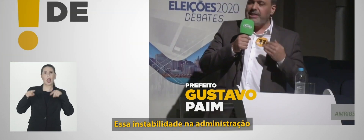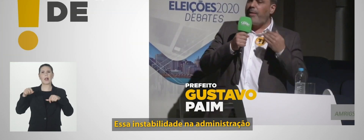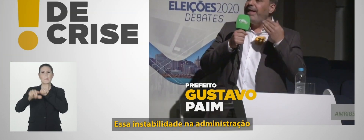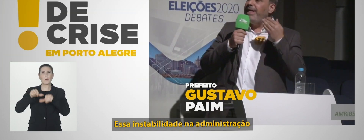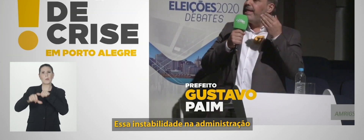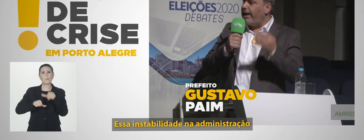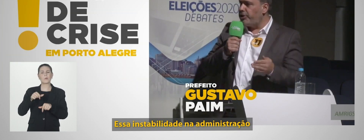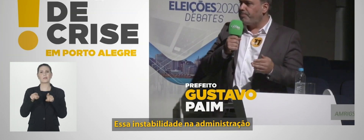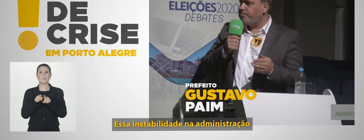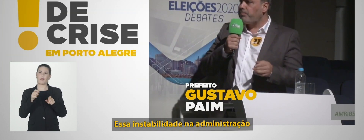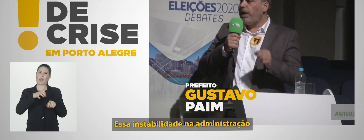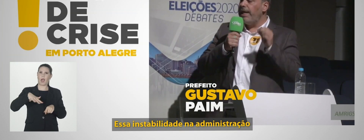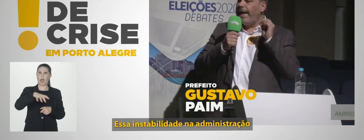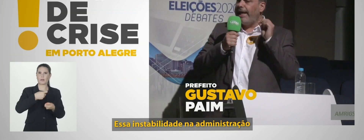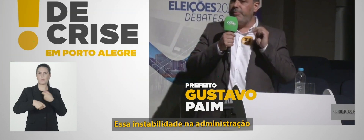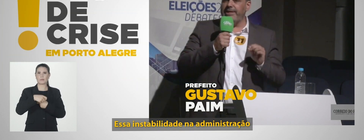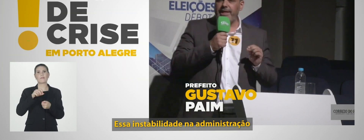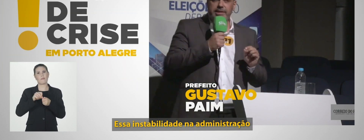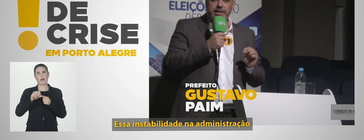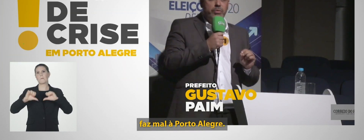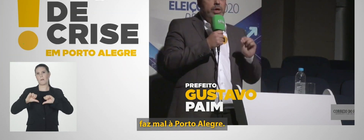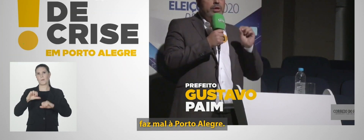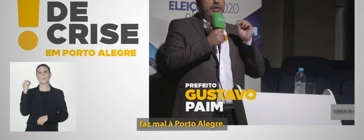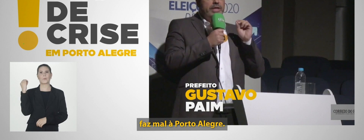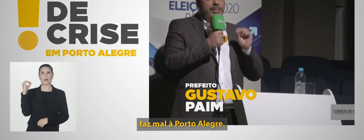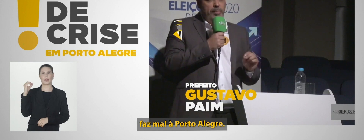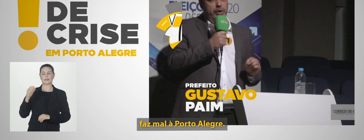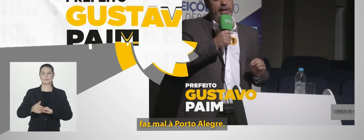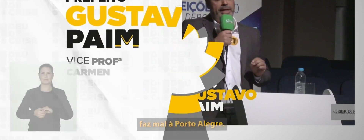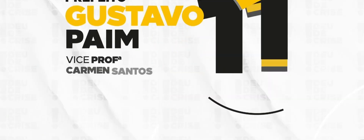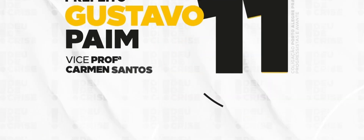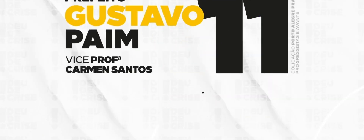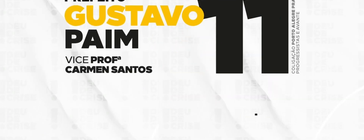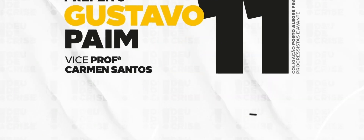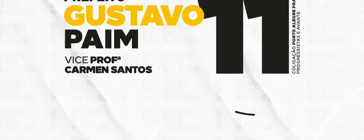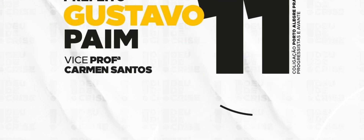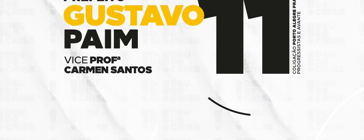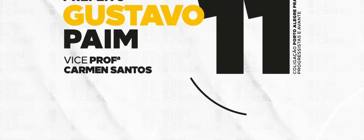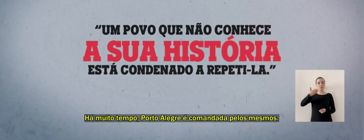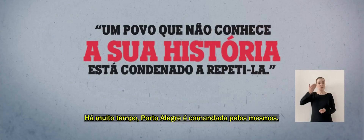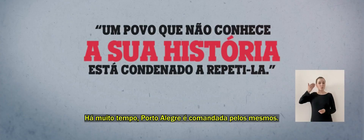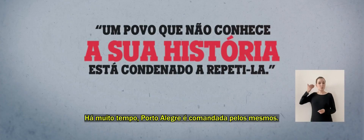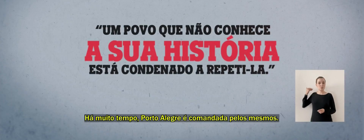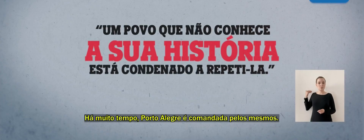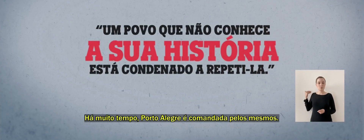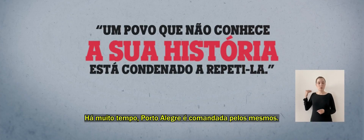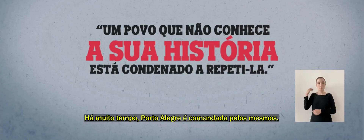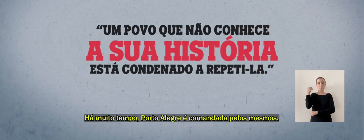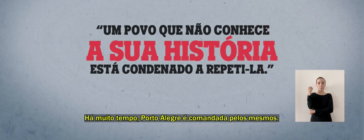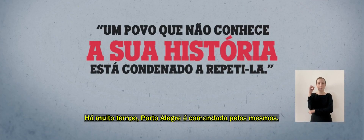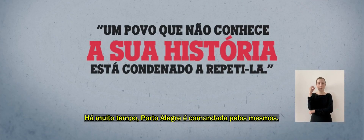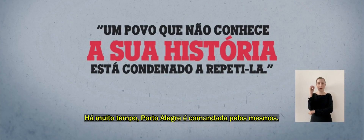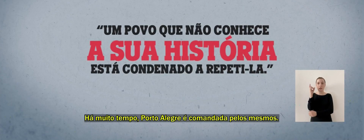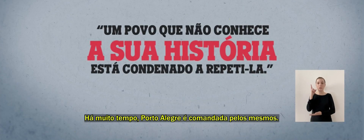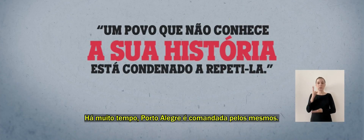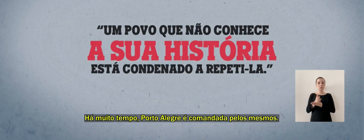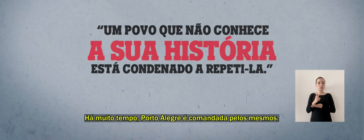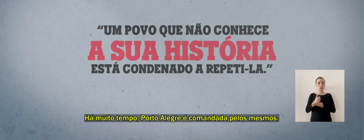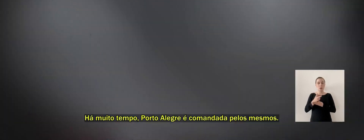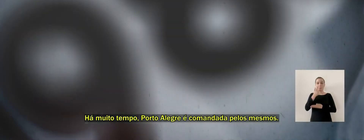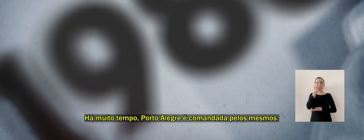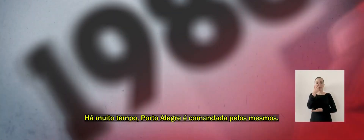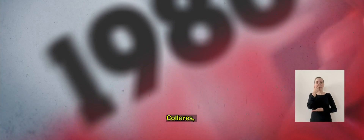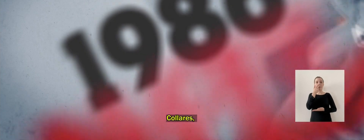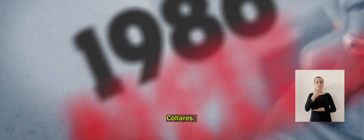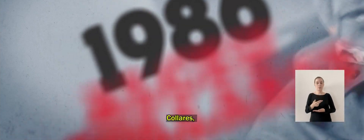Essa instabilidade na administração faz mal a portão. Há muito tempo, Porto Alegre é comandada